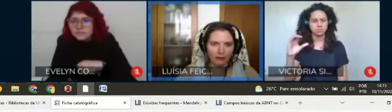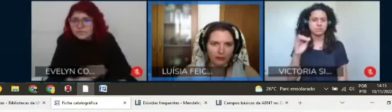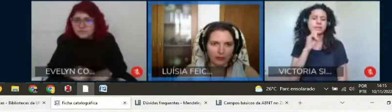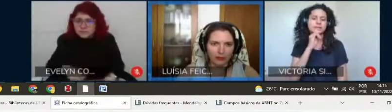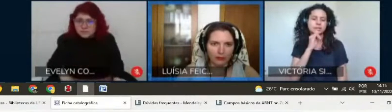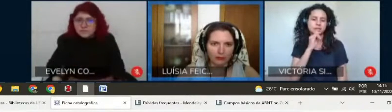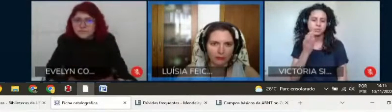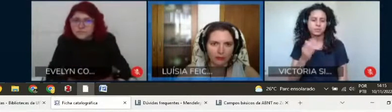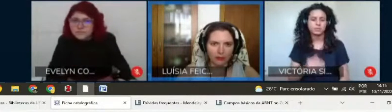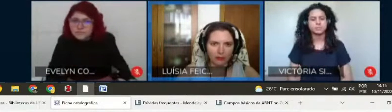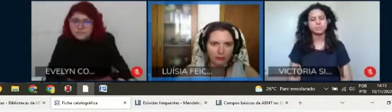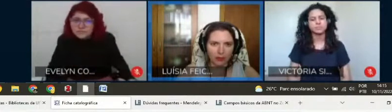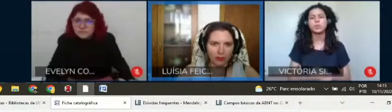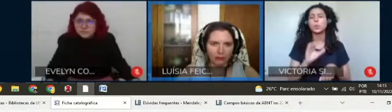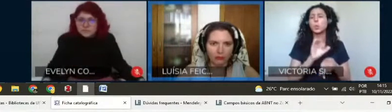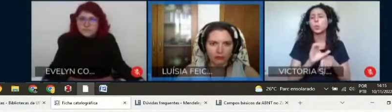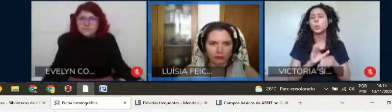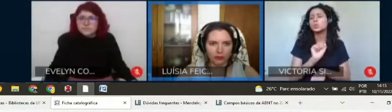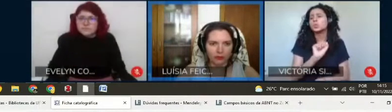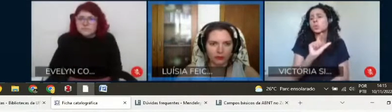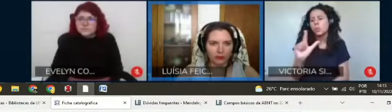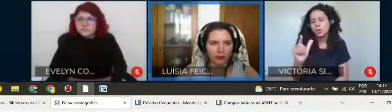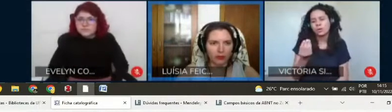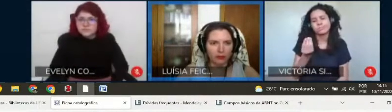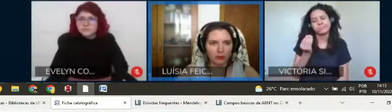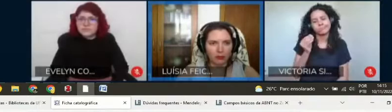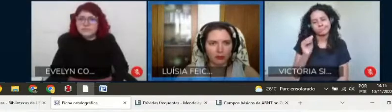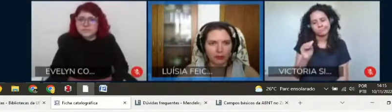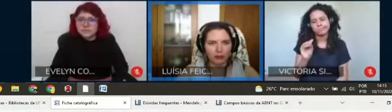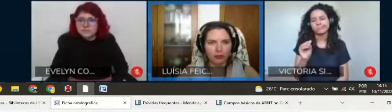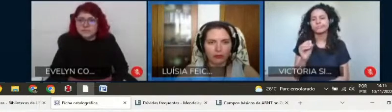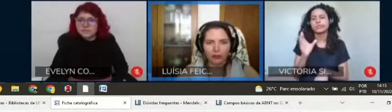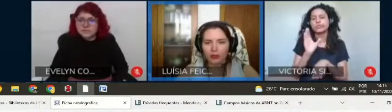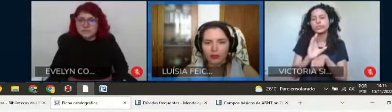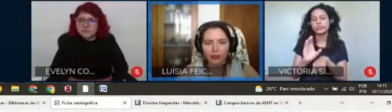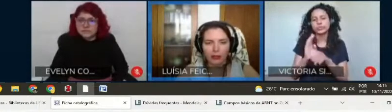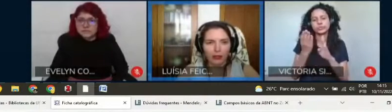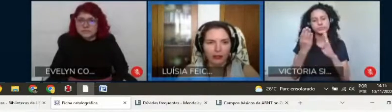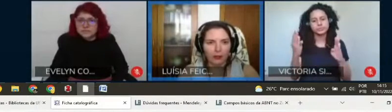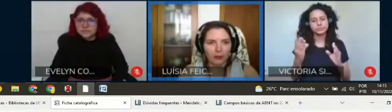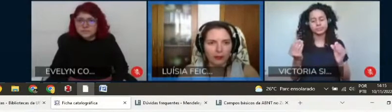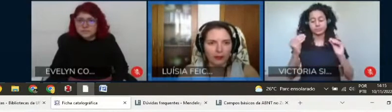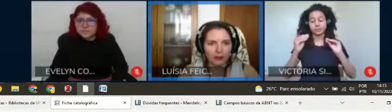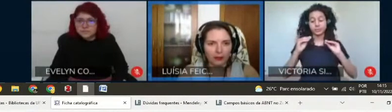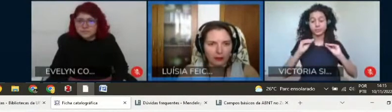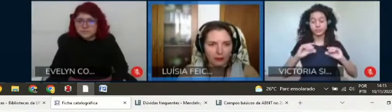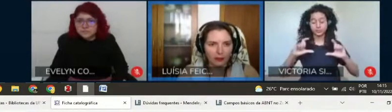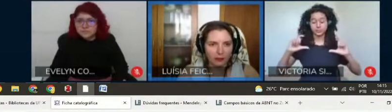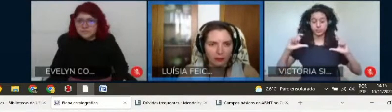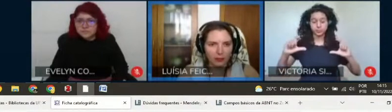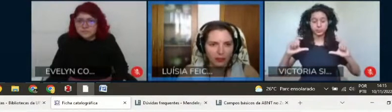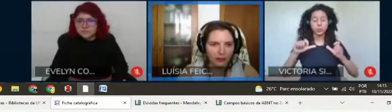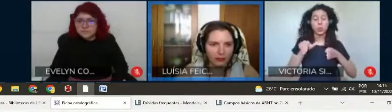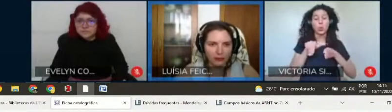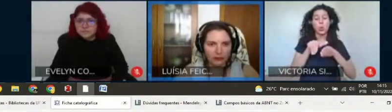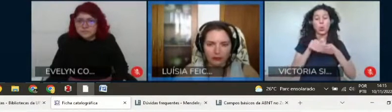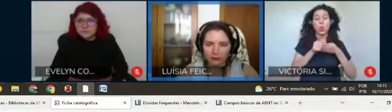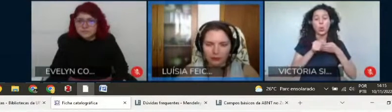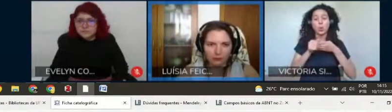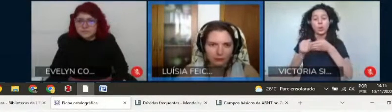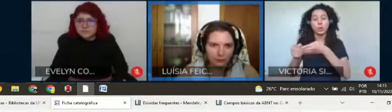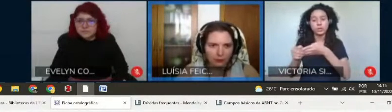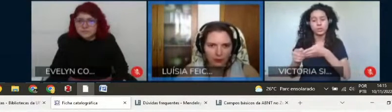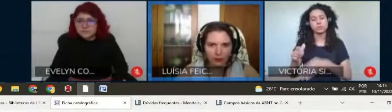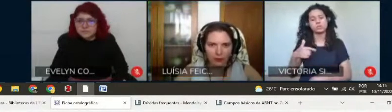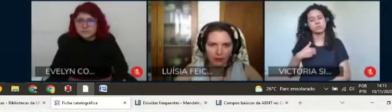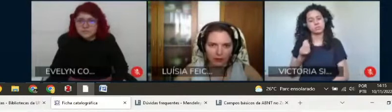da Faculdade de Biblioteconomia, curso de Biblioteconomia. O meu orientador é a Marina